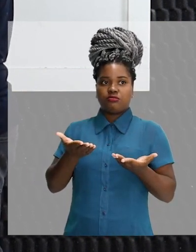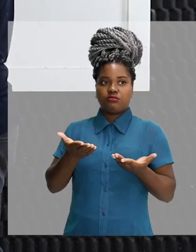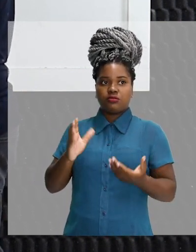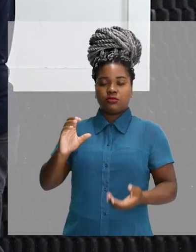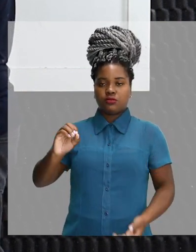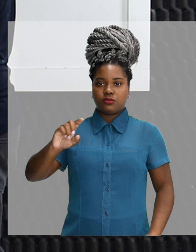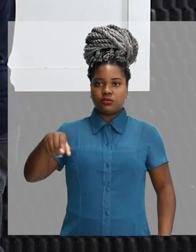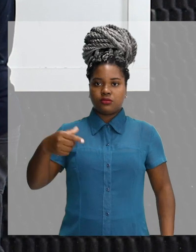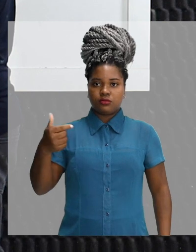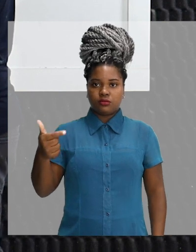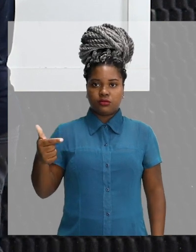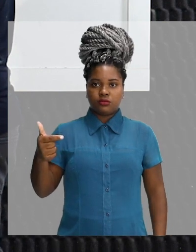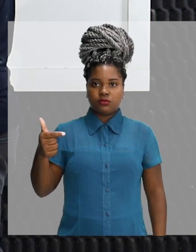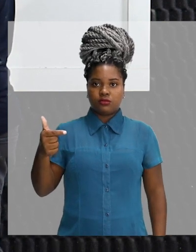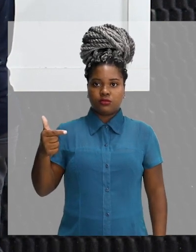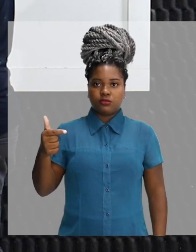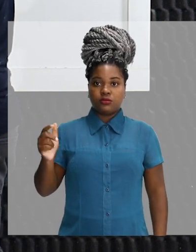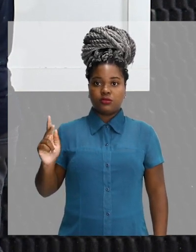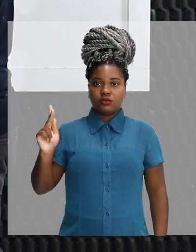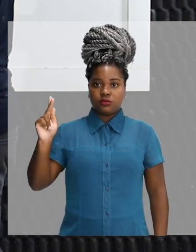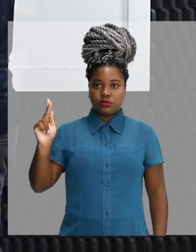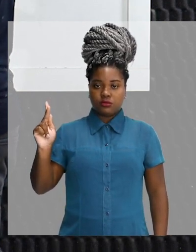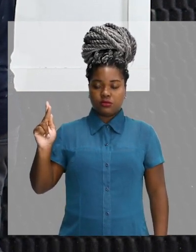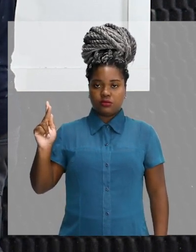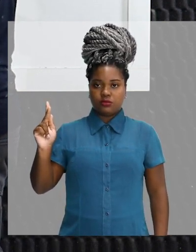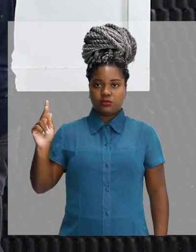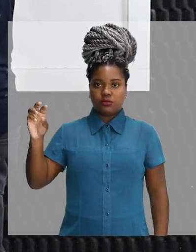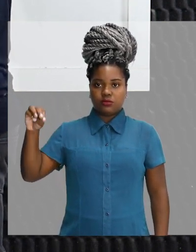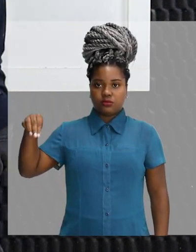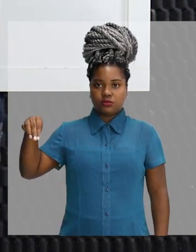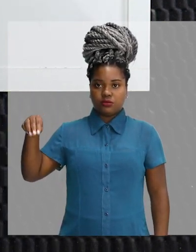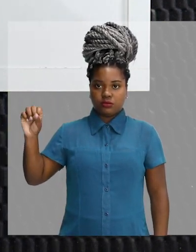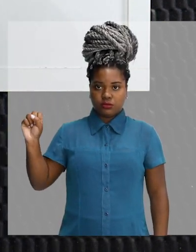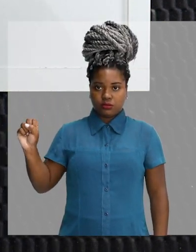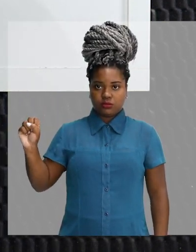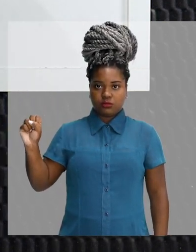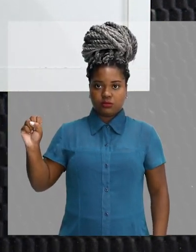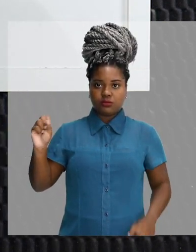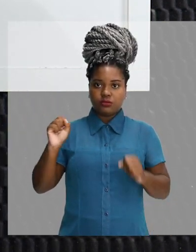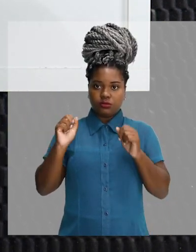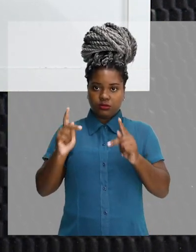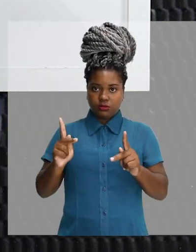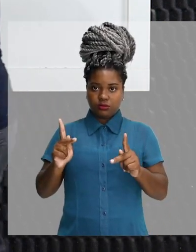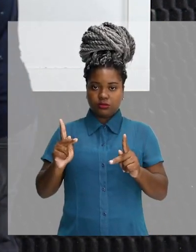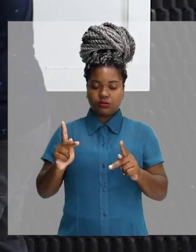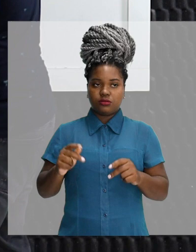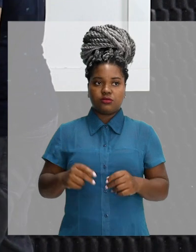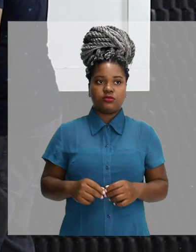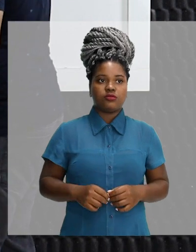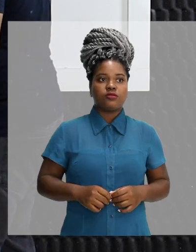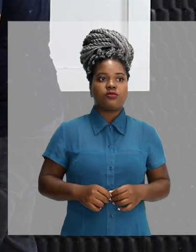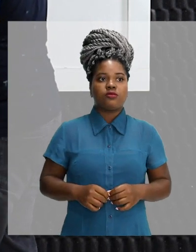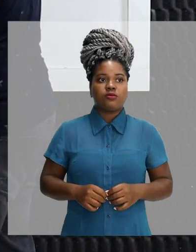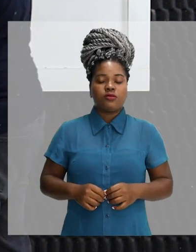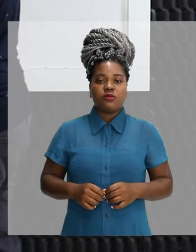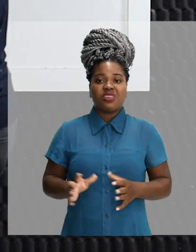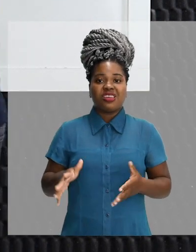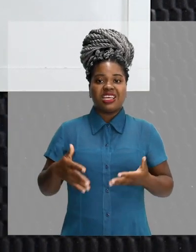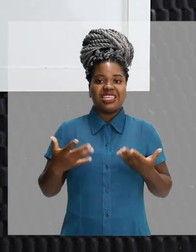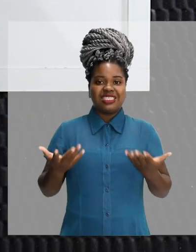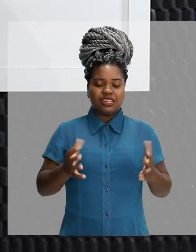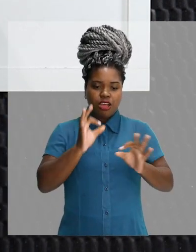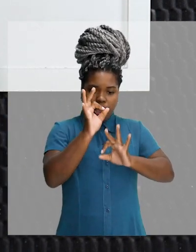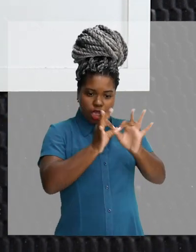a 0,2 kg metro por segundo, certo? Então, eu fiz